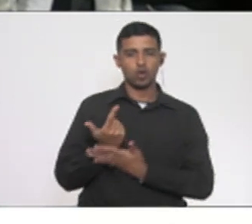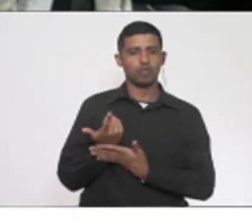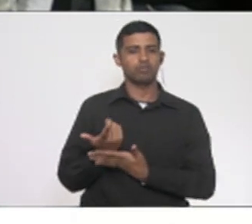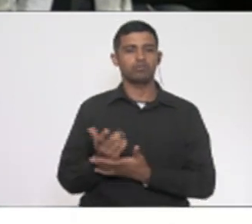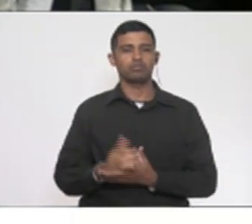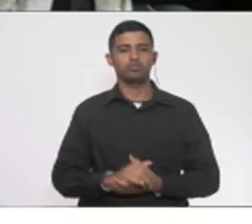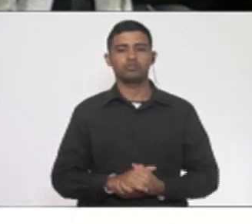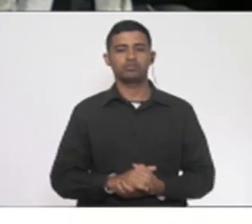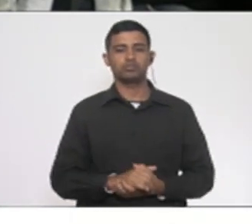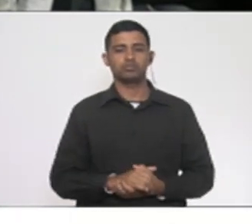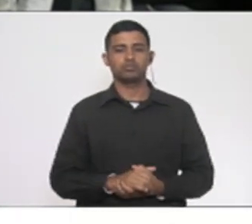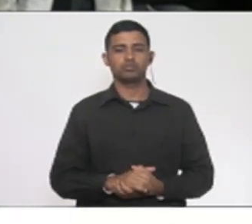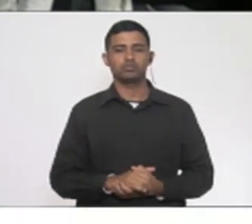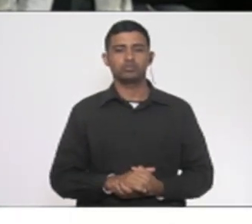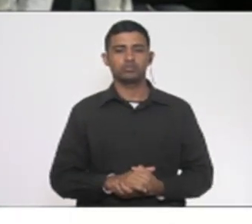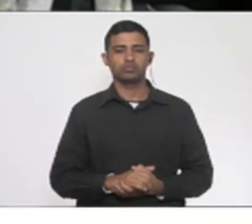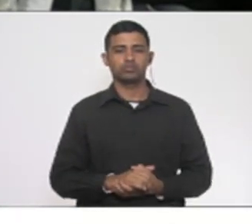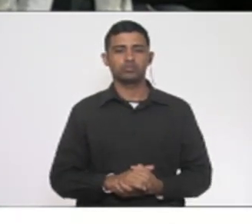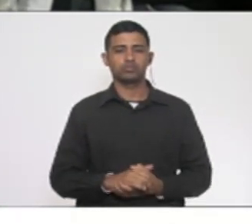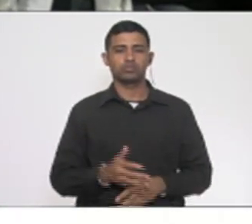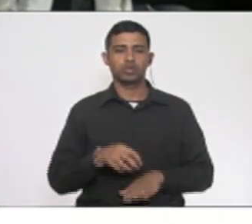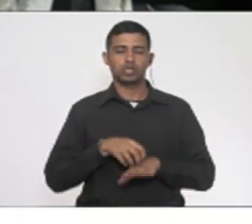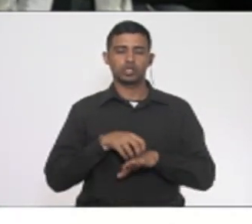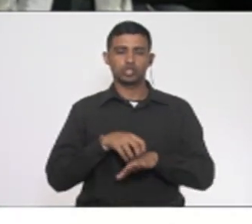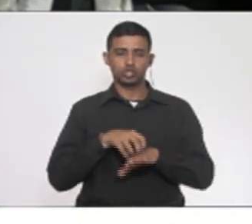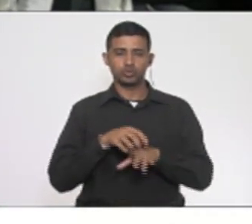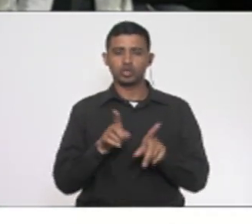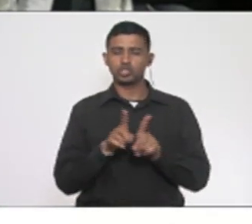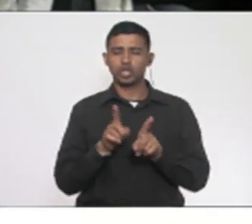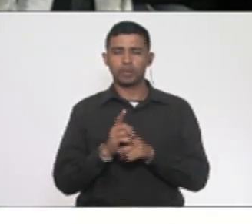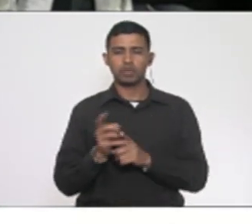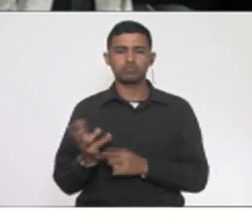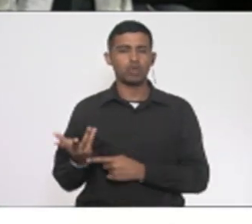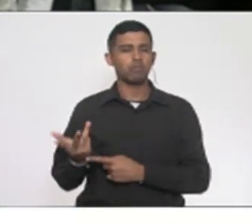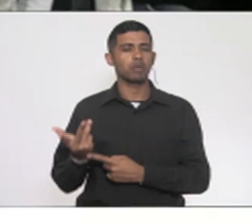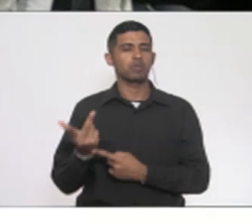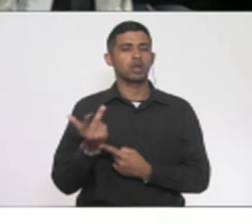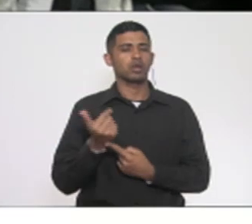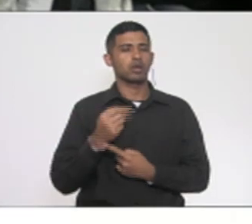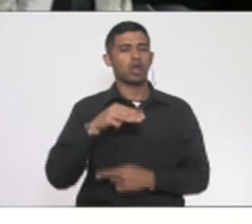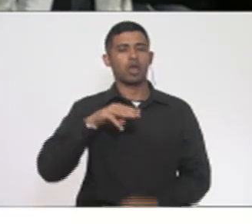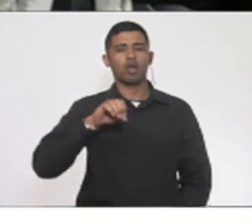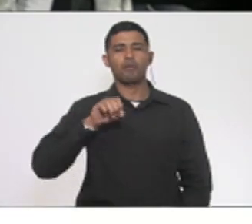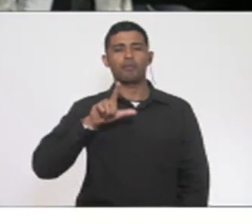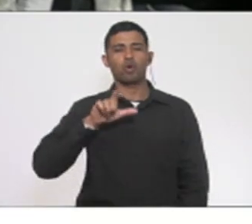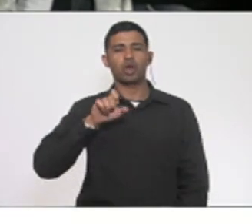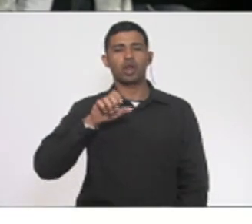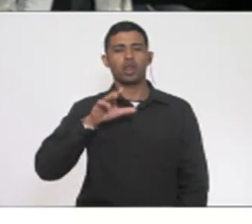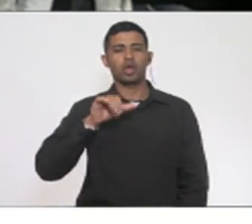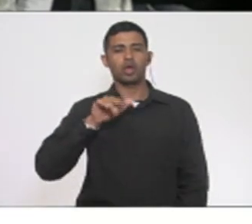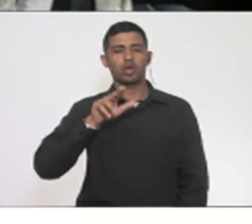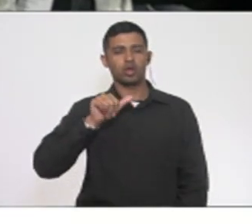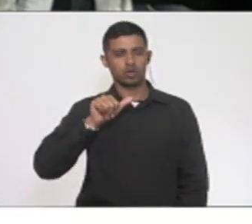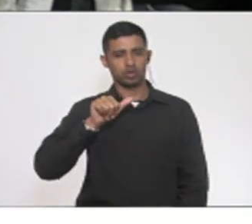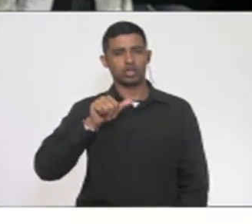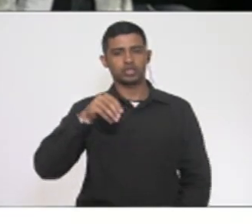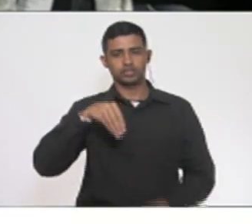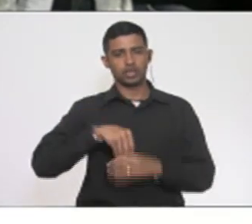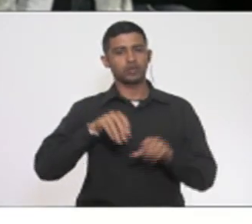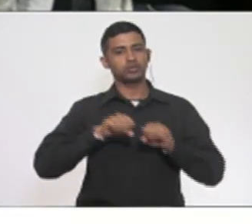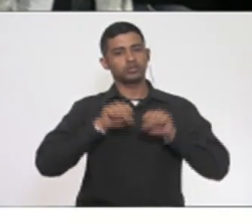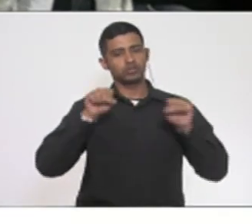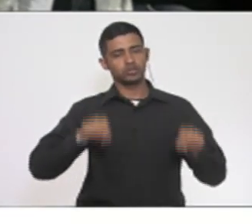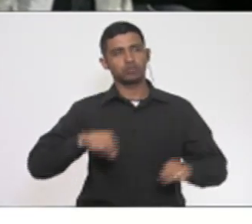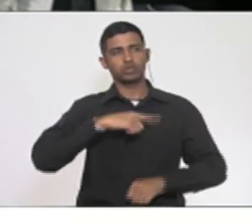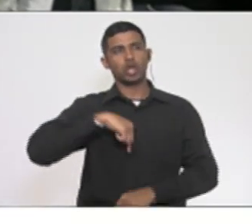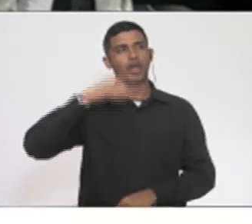capacidade de transporte e oferecendo molécula dentro do sistema. Então, a ideia é que, no futuro, um